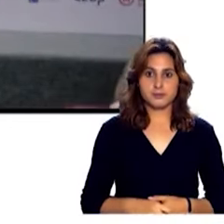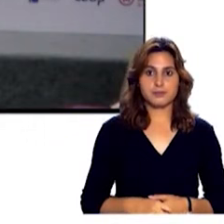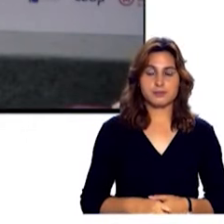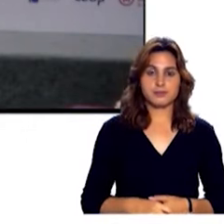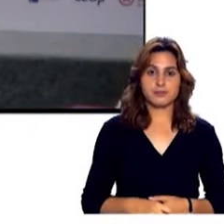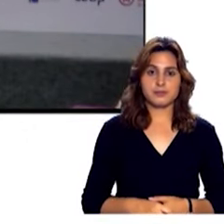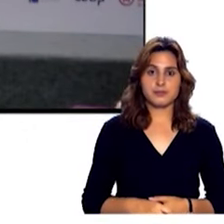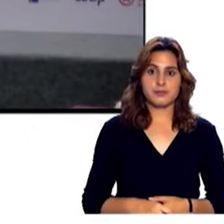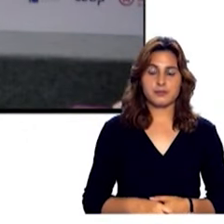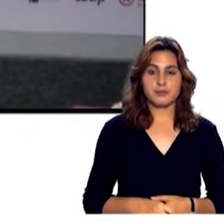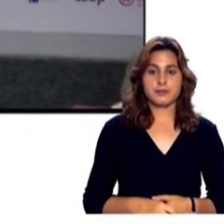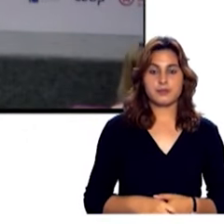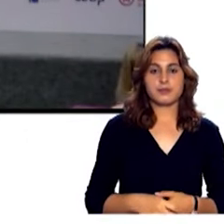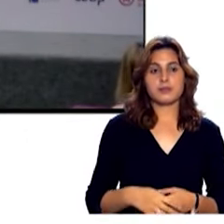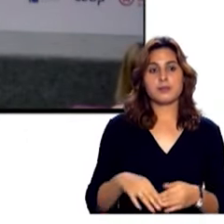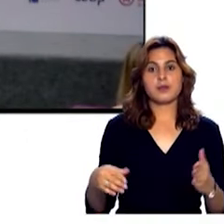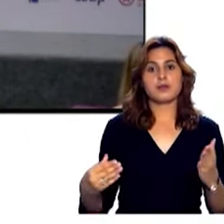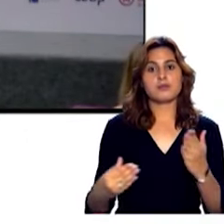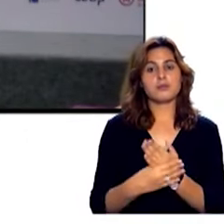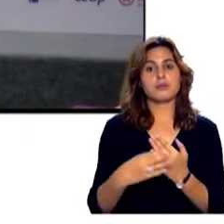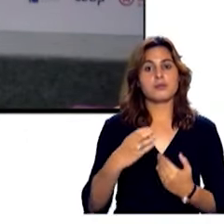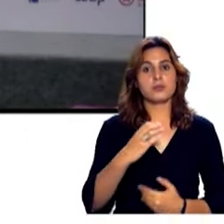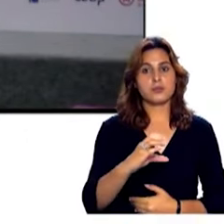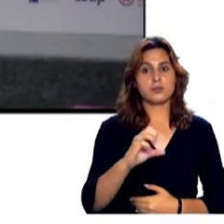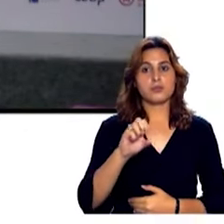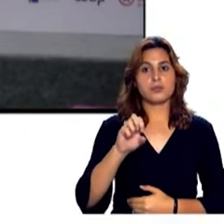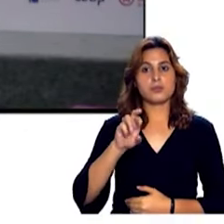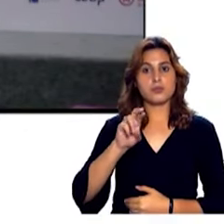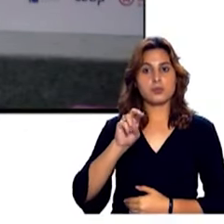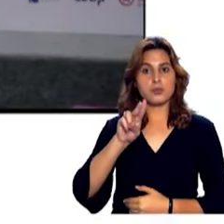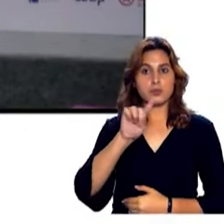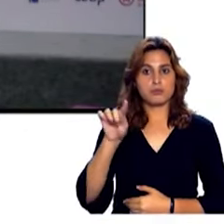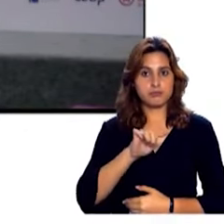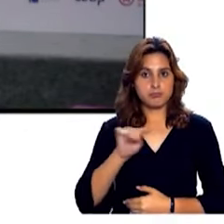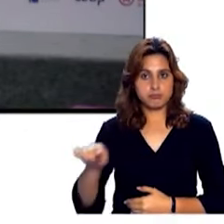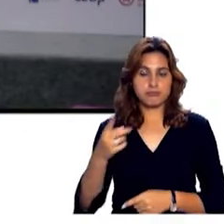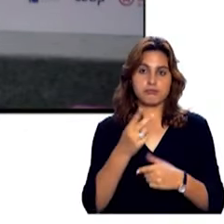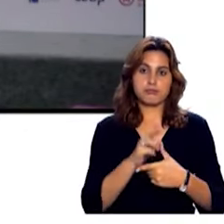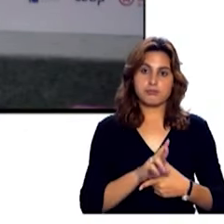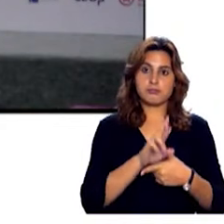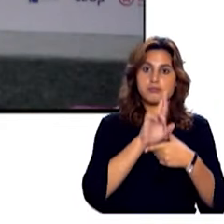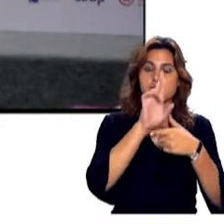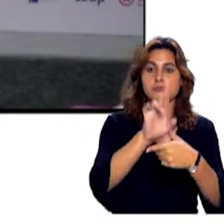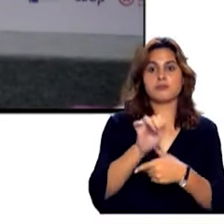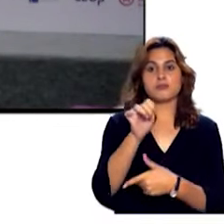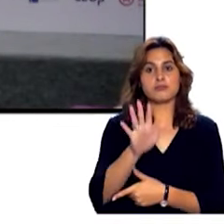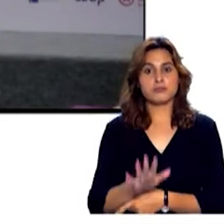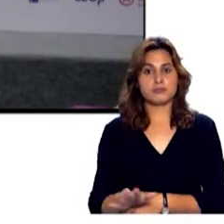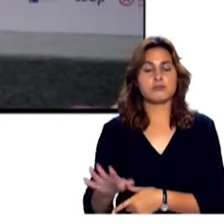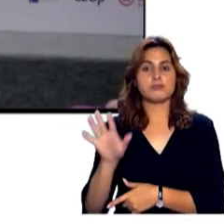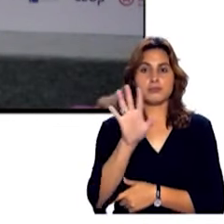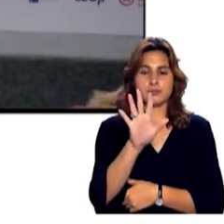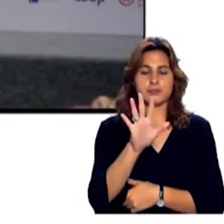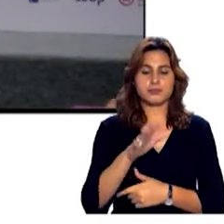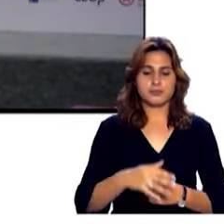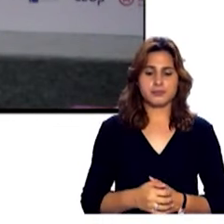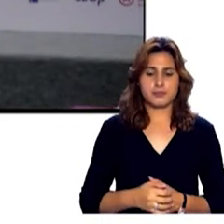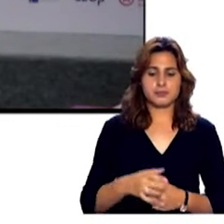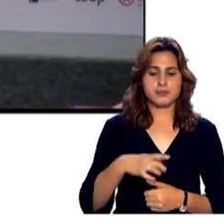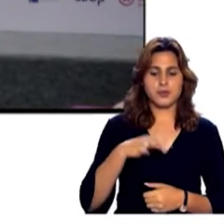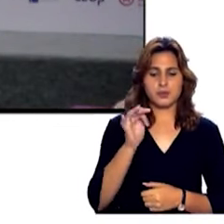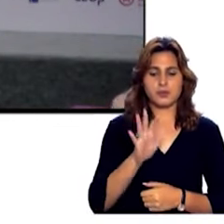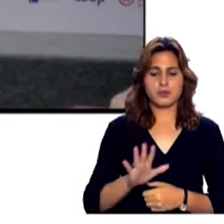e o Dr Sérgio Cruz arenhart procurador Regional da República da quarta região e professor da Universidade Federal